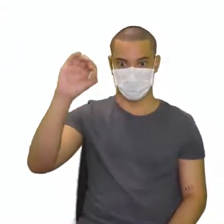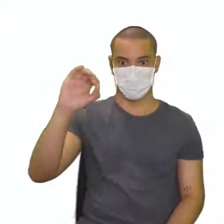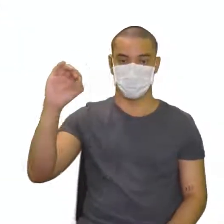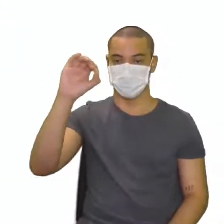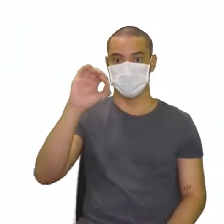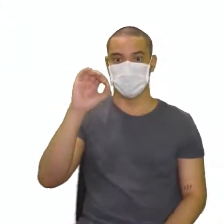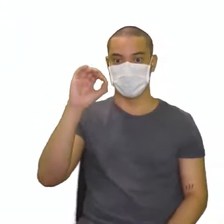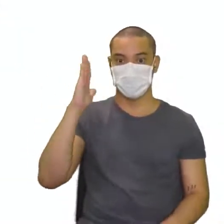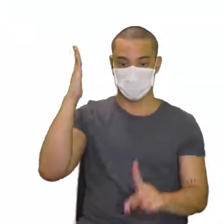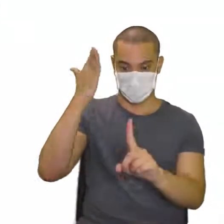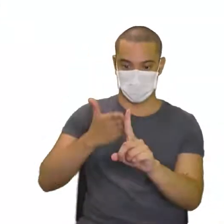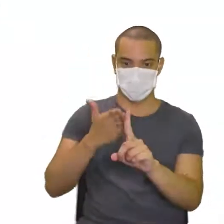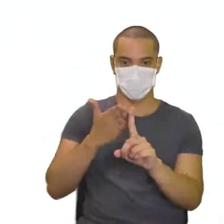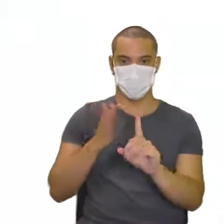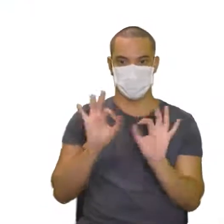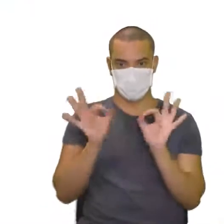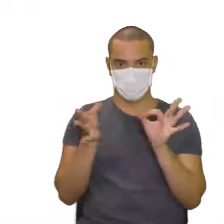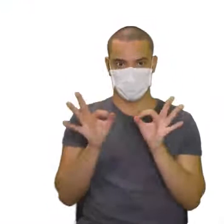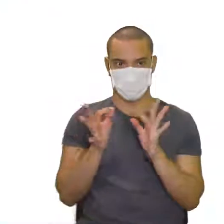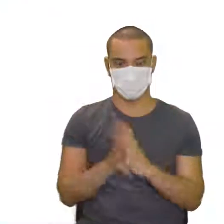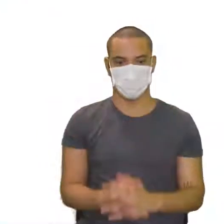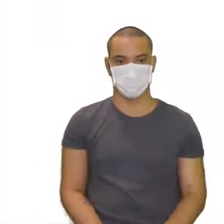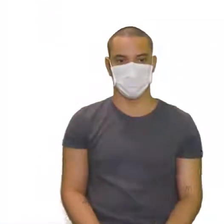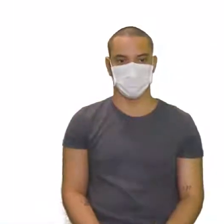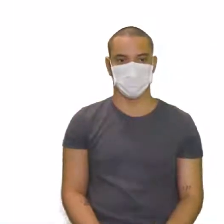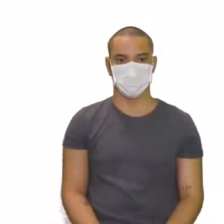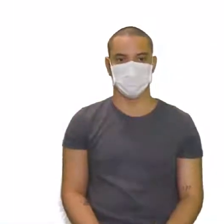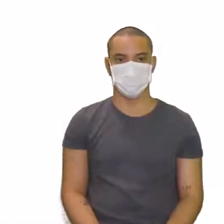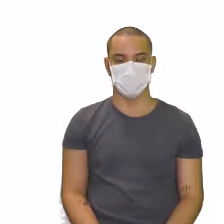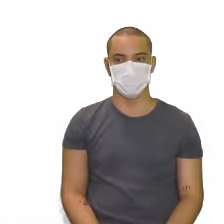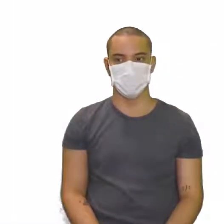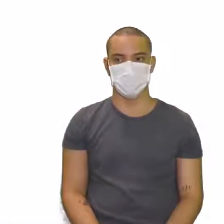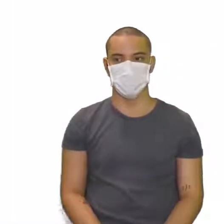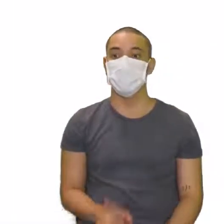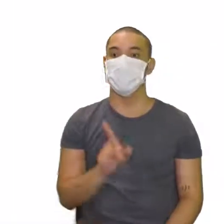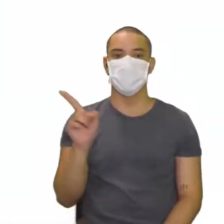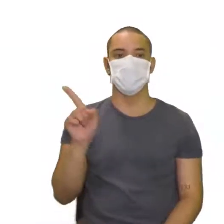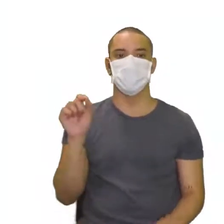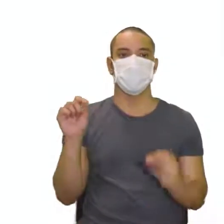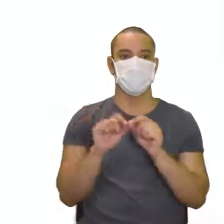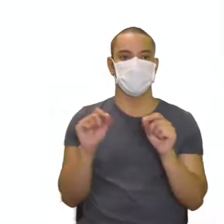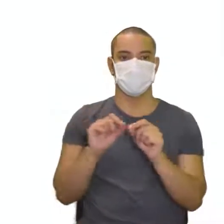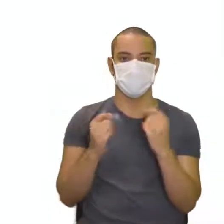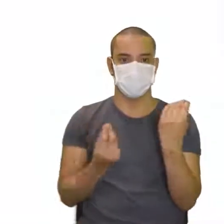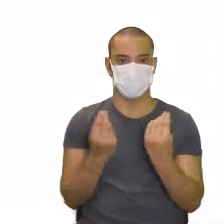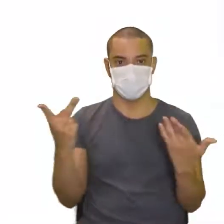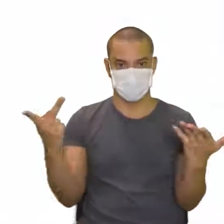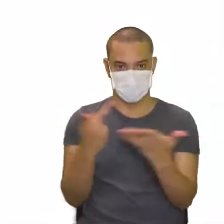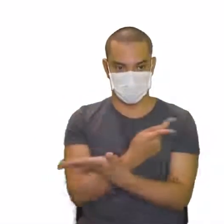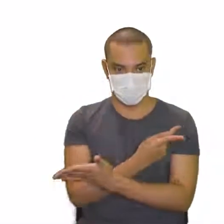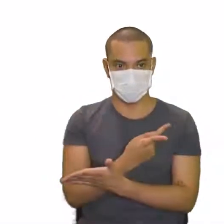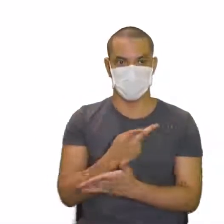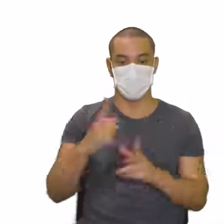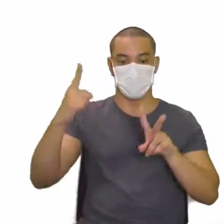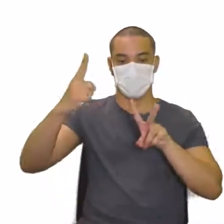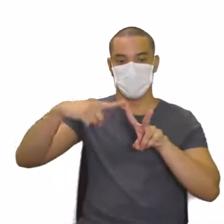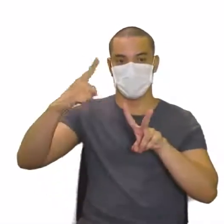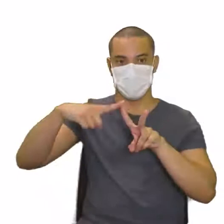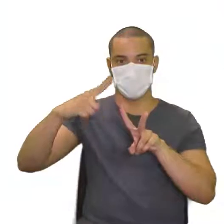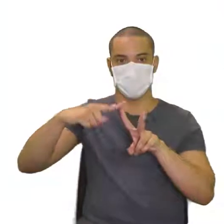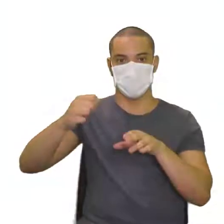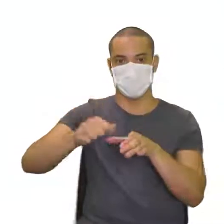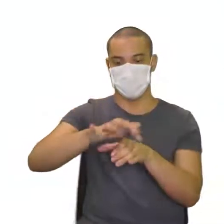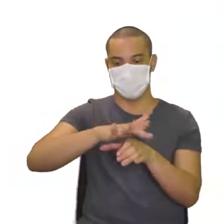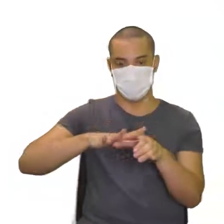direção, ok? Fechado? E aqui nós vamos ver a intensidade desse campo aí